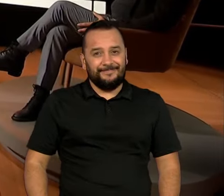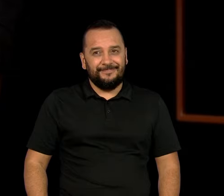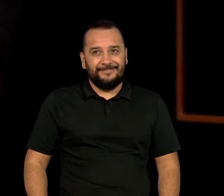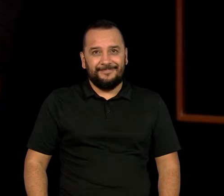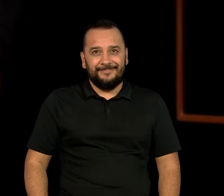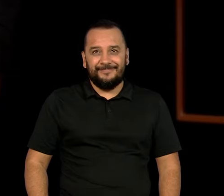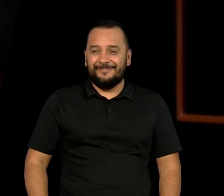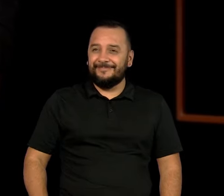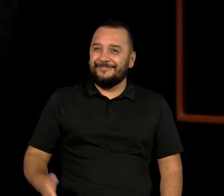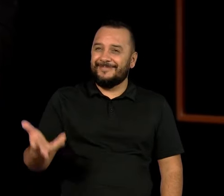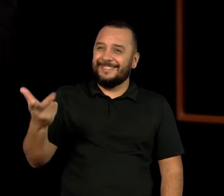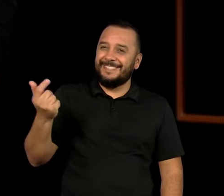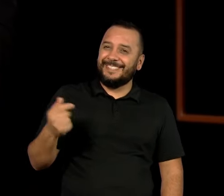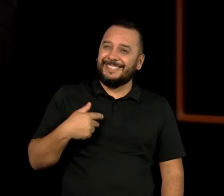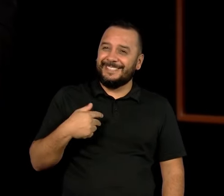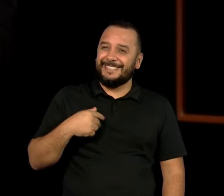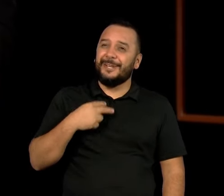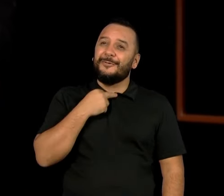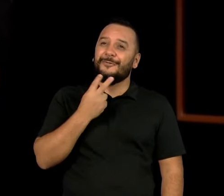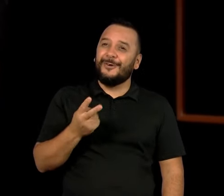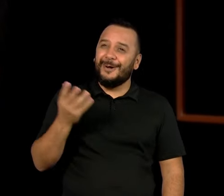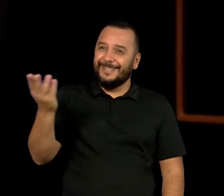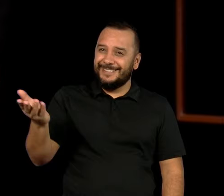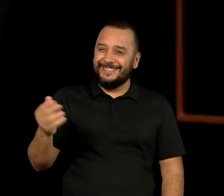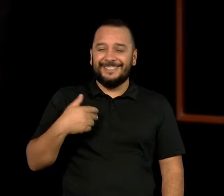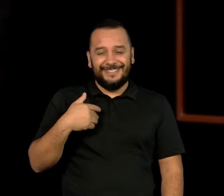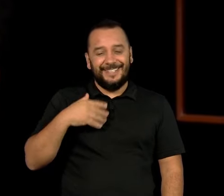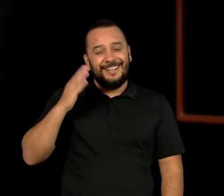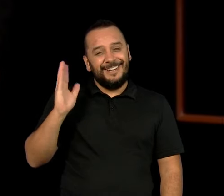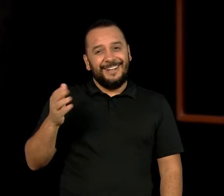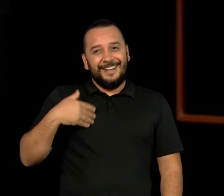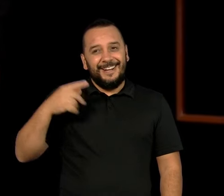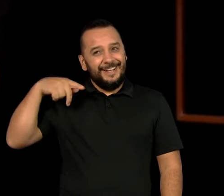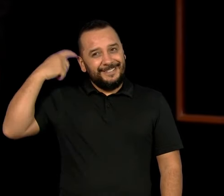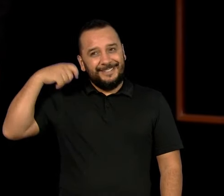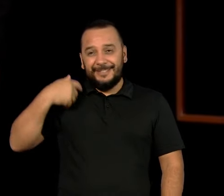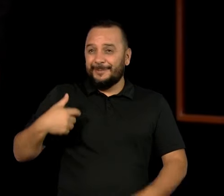Que delícia ver a Blanche. Blanche é uma atriz muito talentosa.